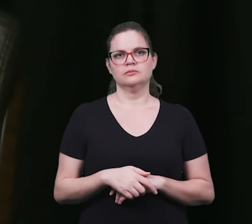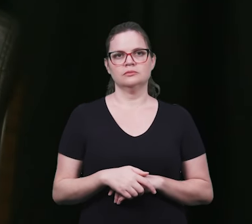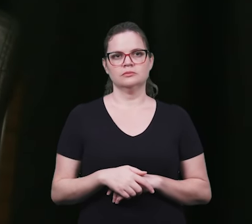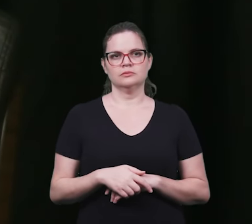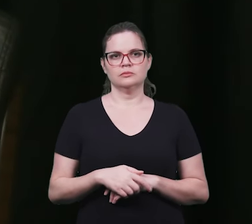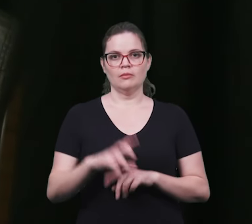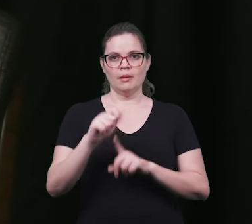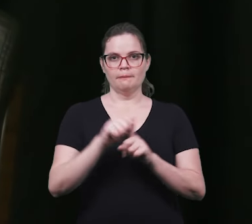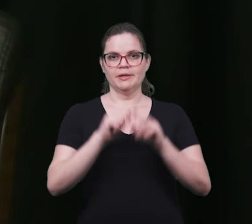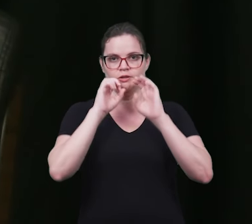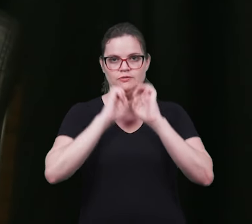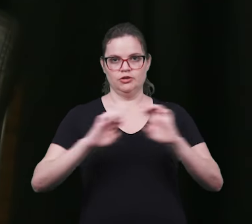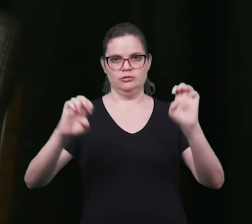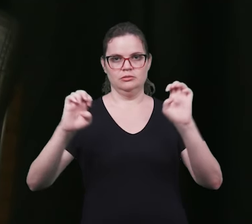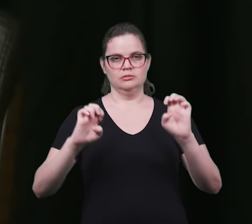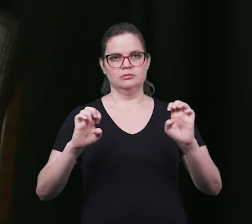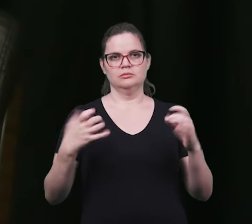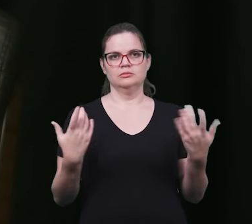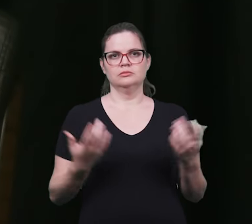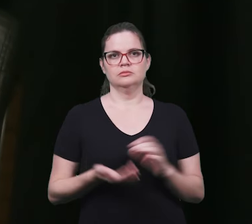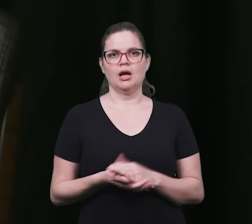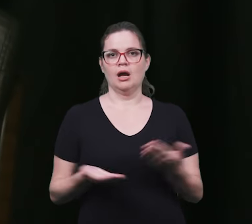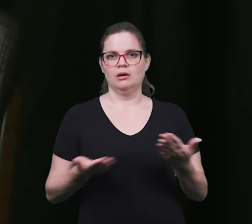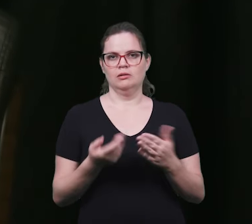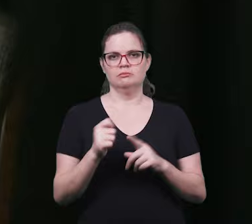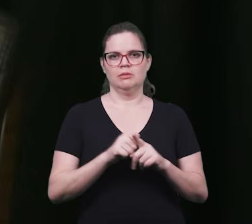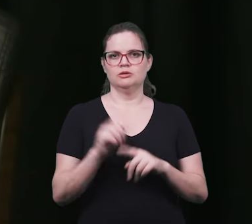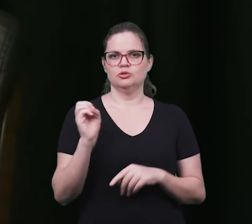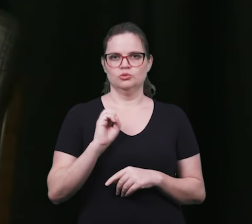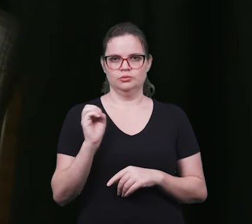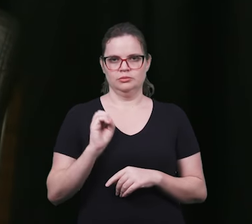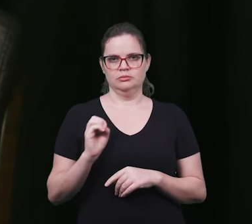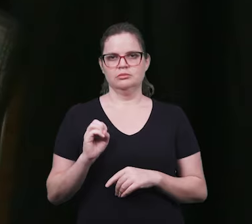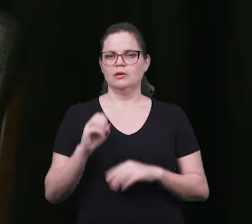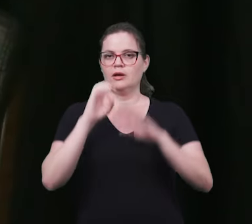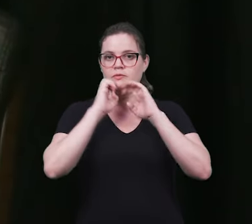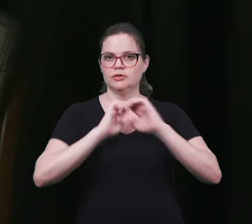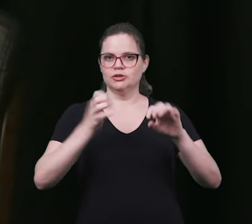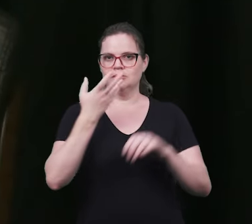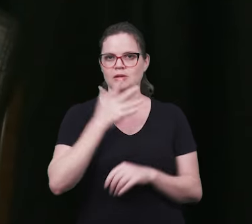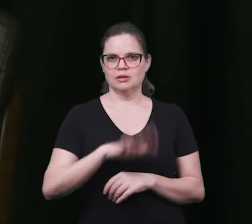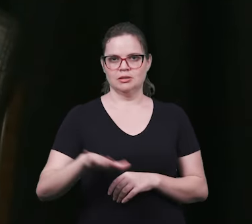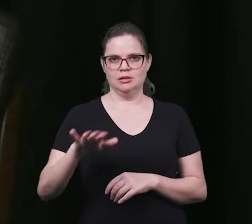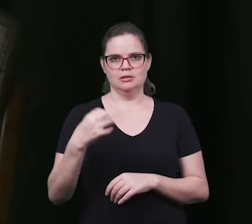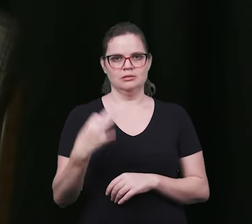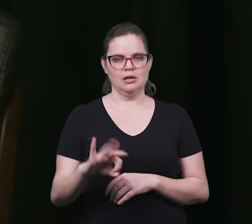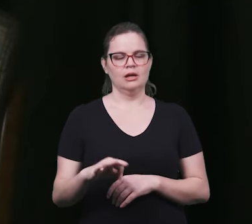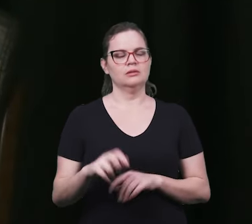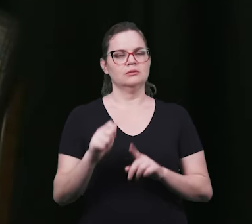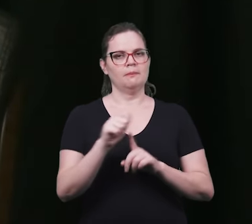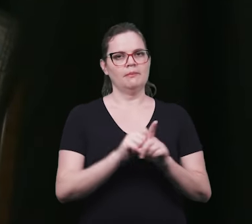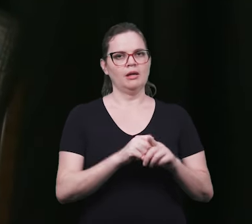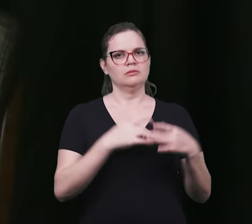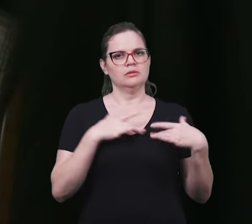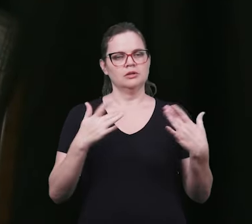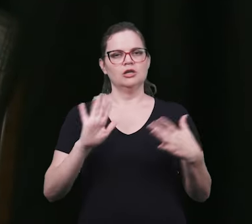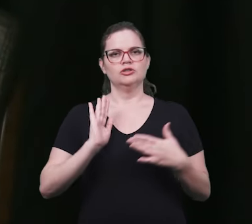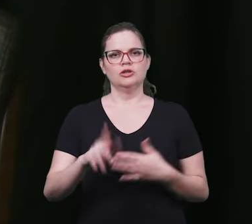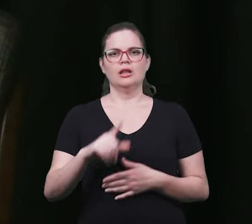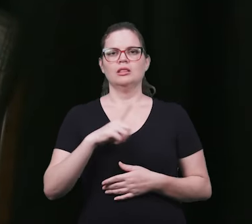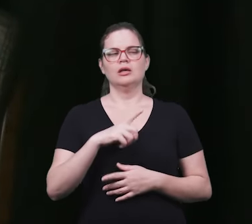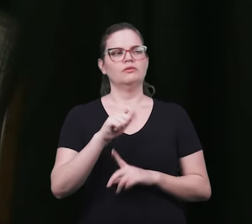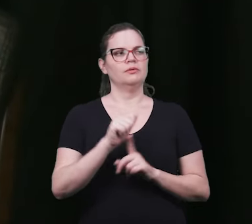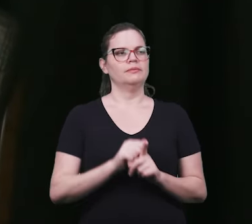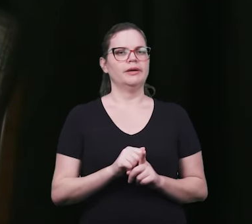meses de evangelização, igual agora nós estamos no mês de outubro, né, mês de dedicação, nós já tivemos no